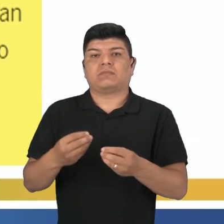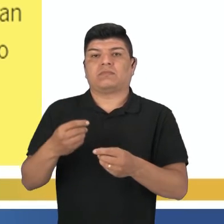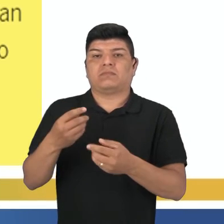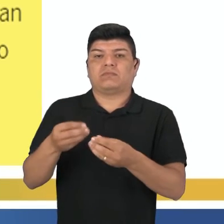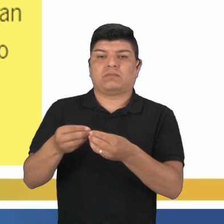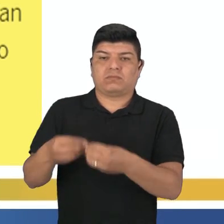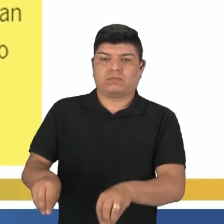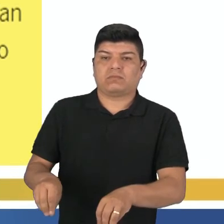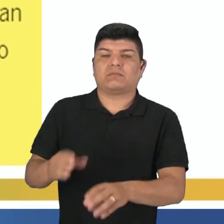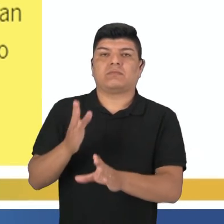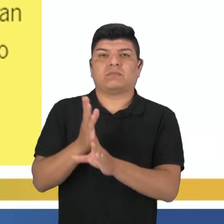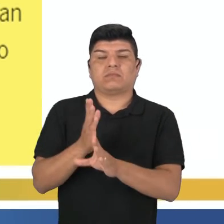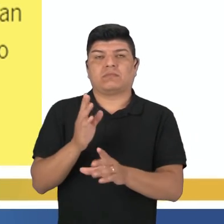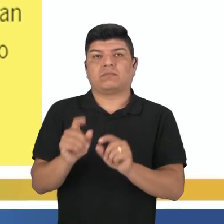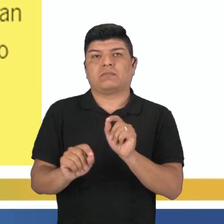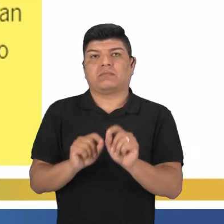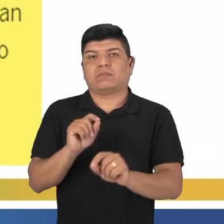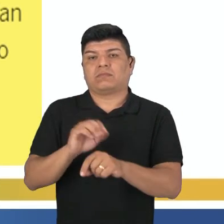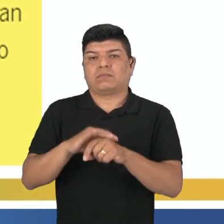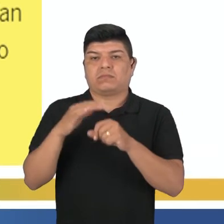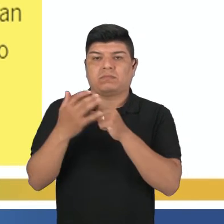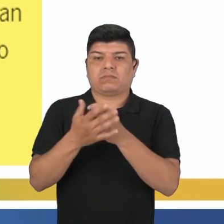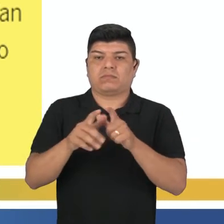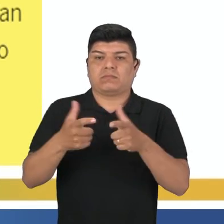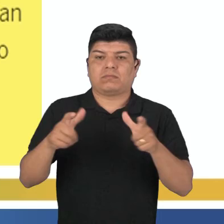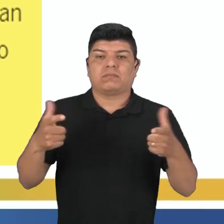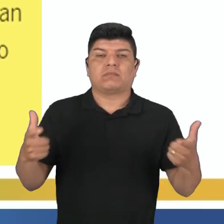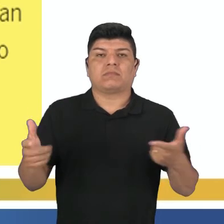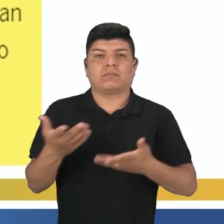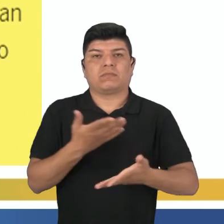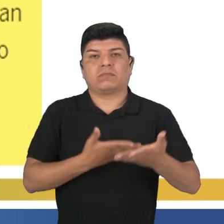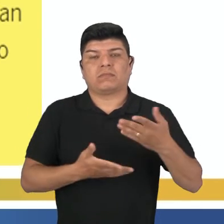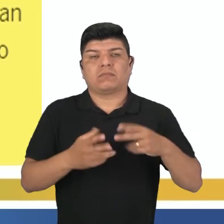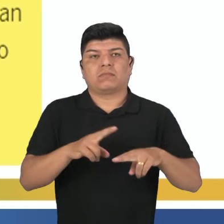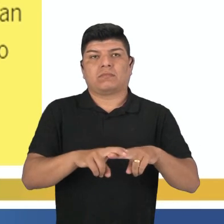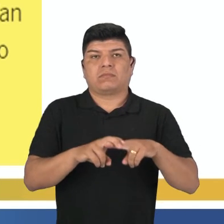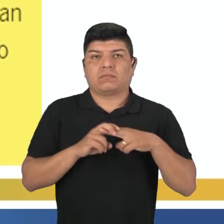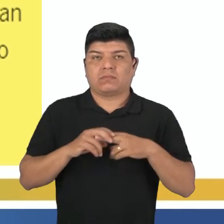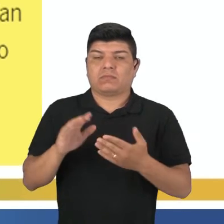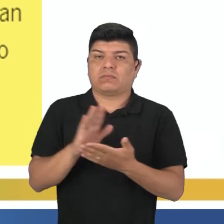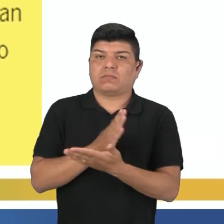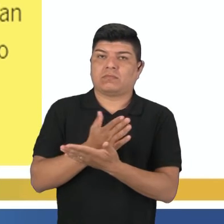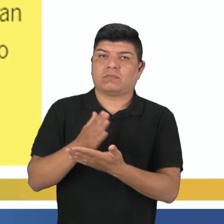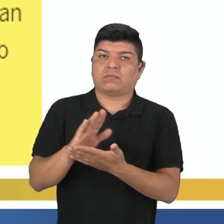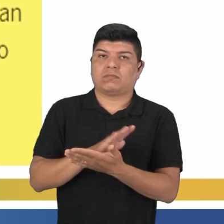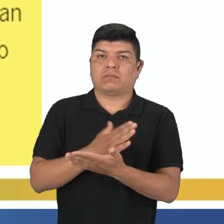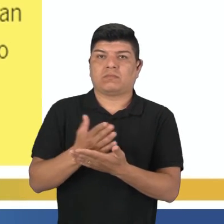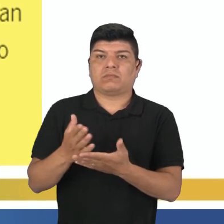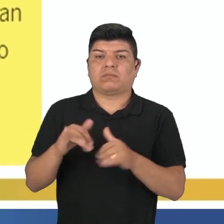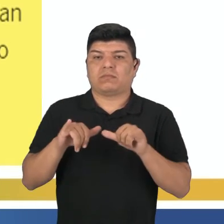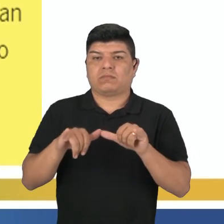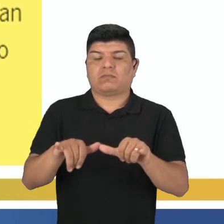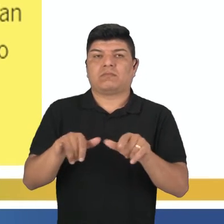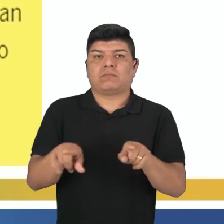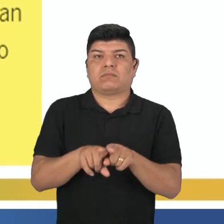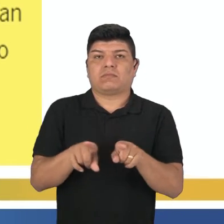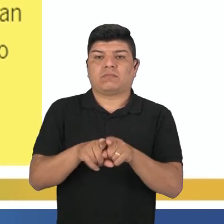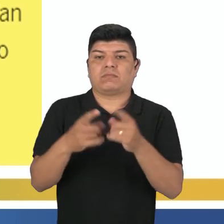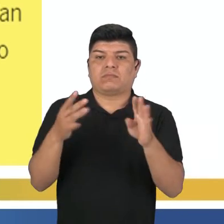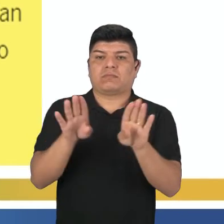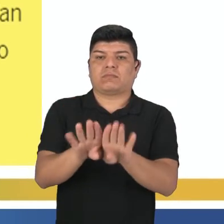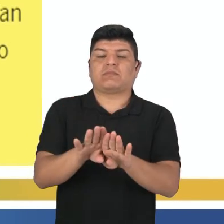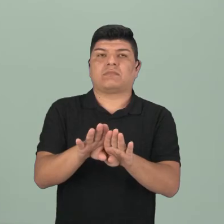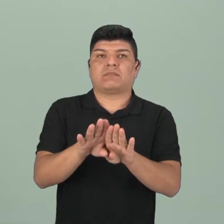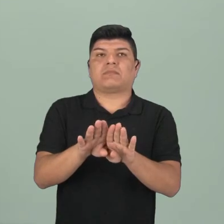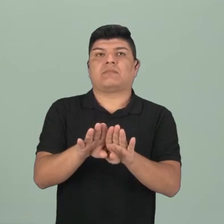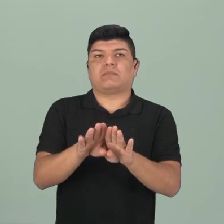afetada aí pela proliferação do Covid, né? O setor do comércio passou muito tempo